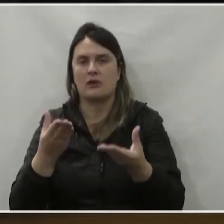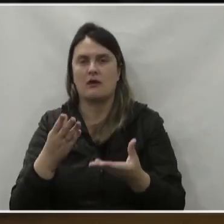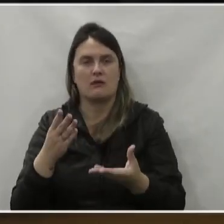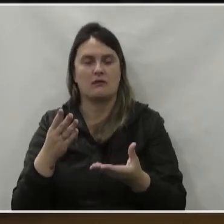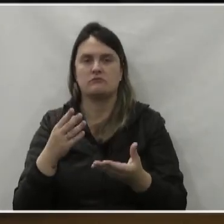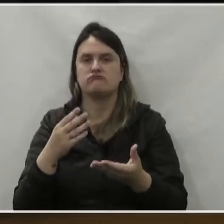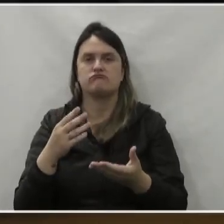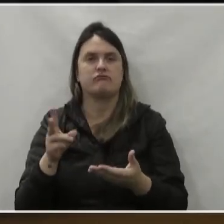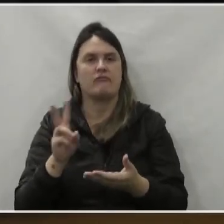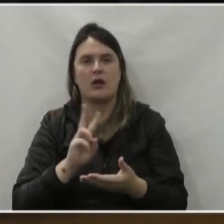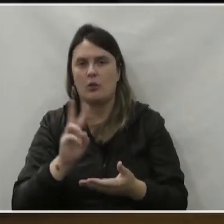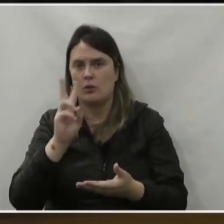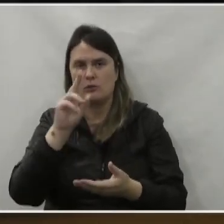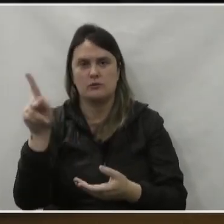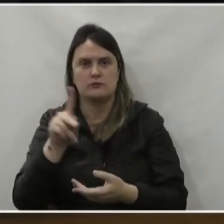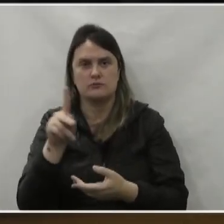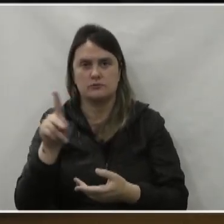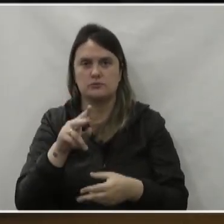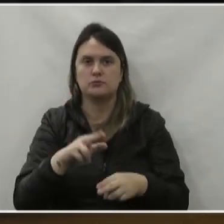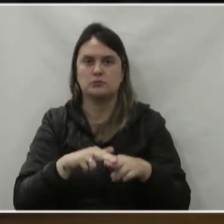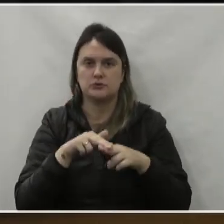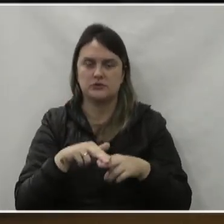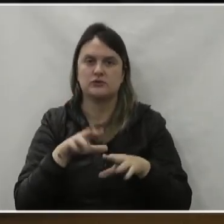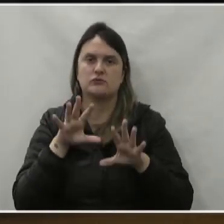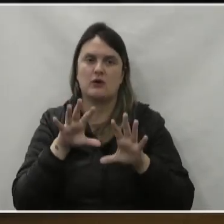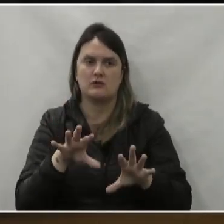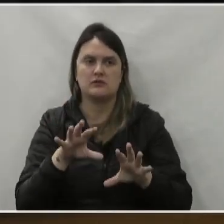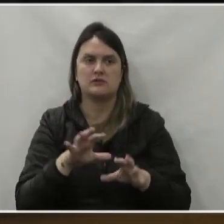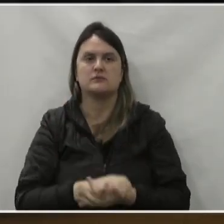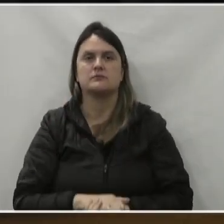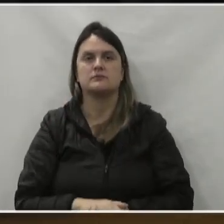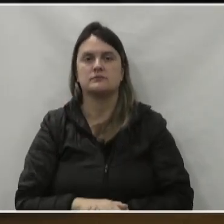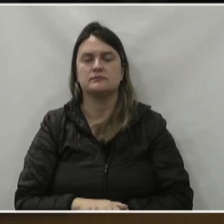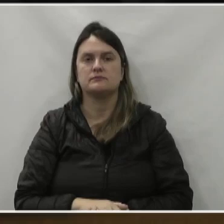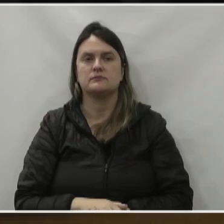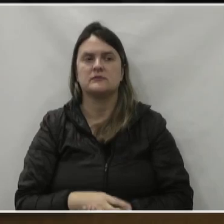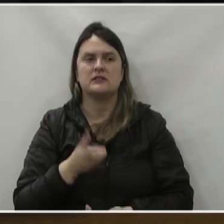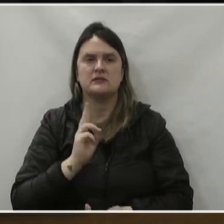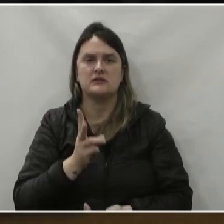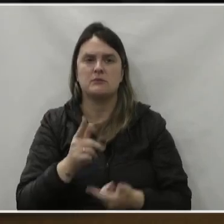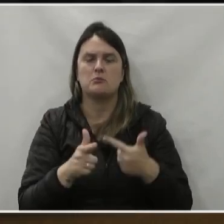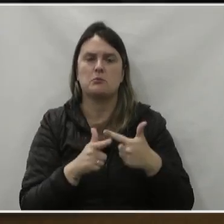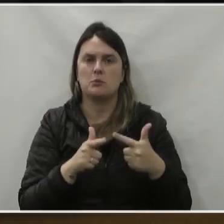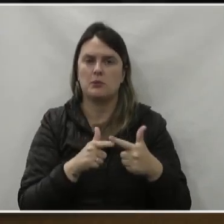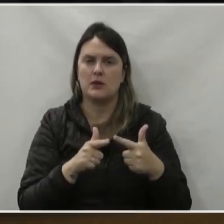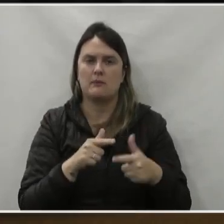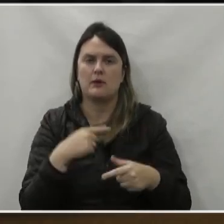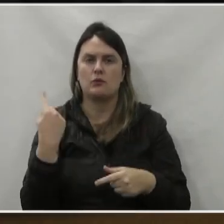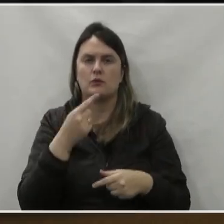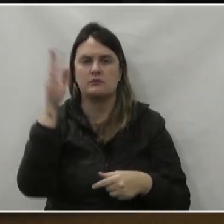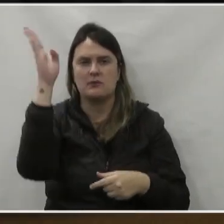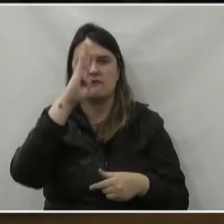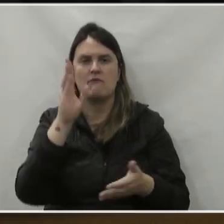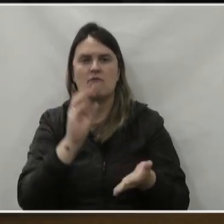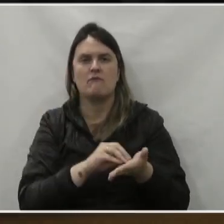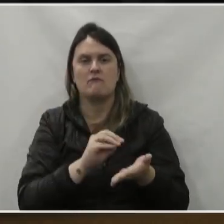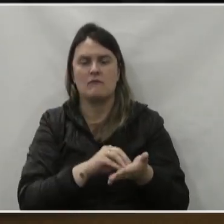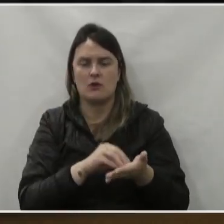a mínima para os professores. Por isso que está acontecendo essa demanda aí em todo o Brasil,